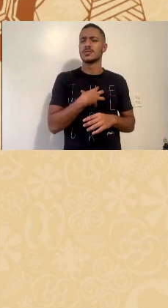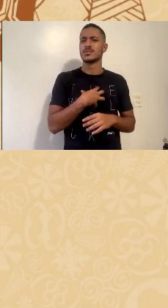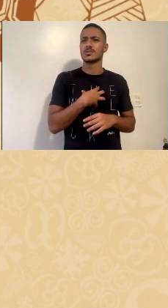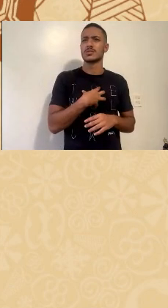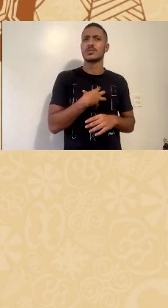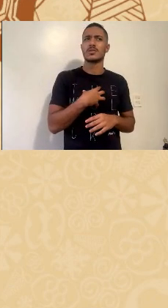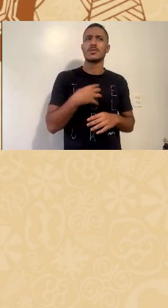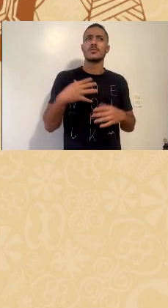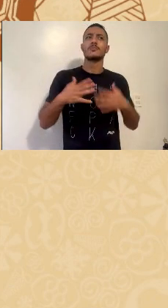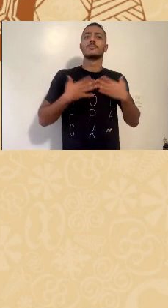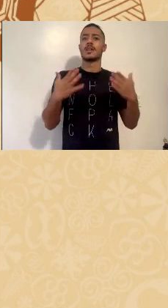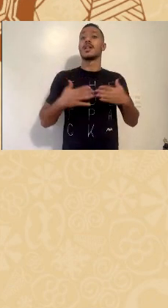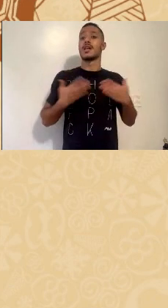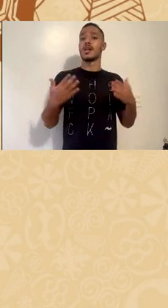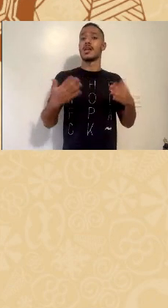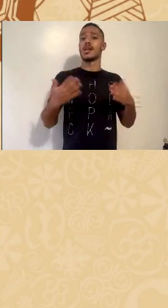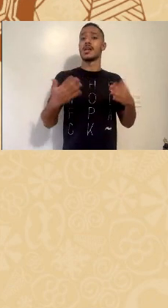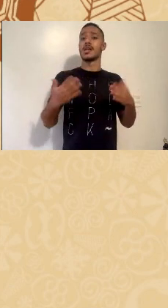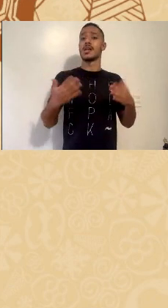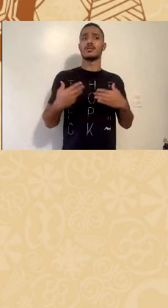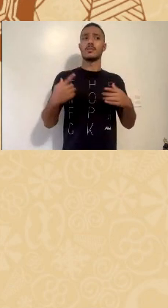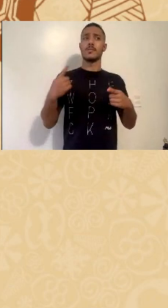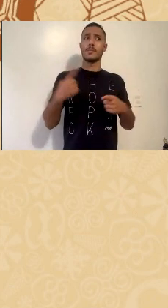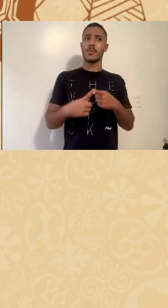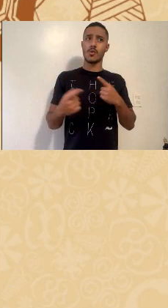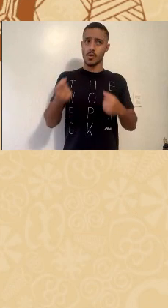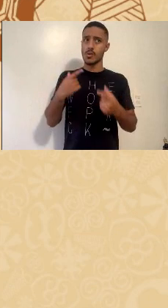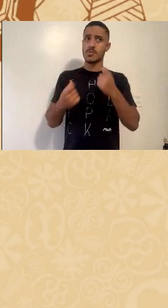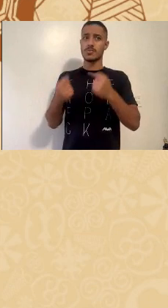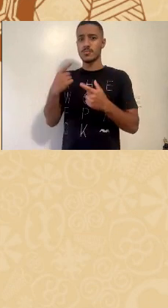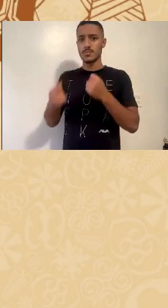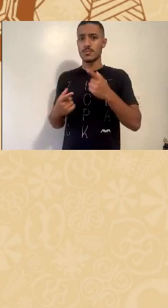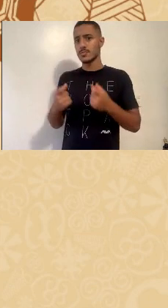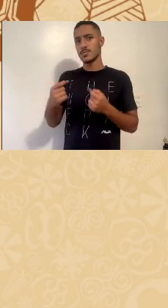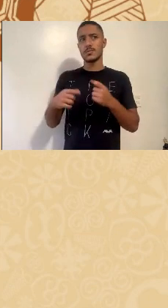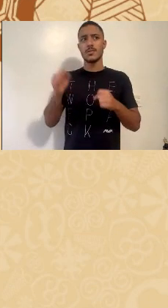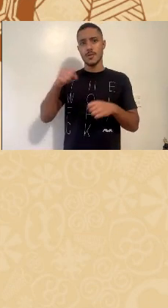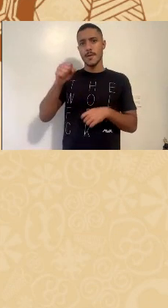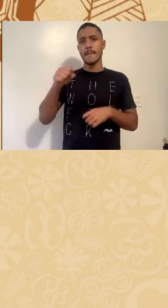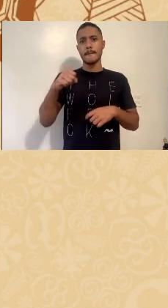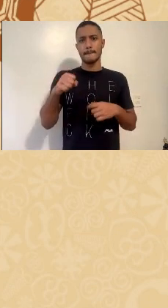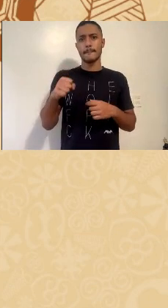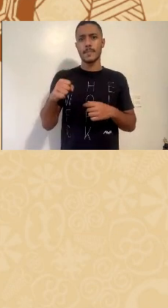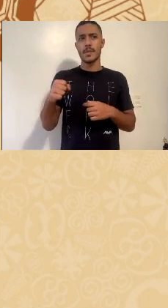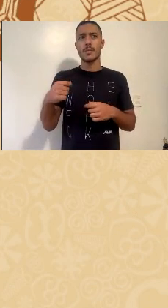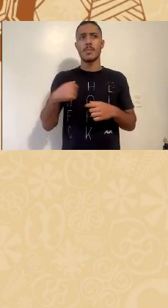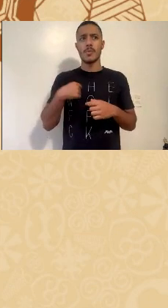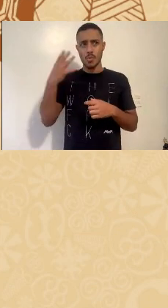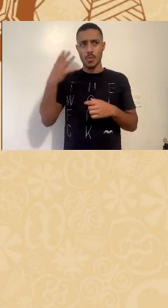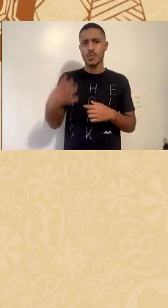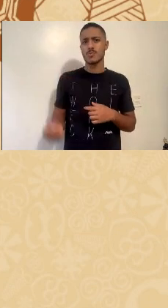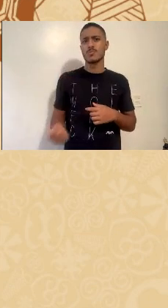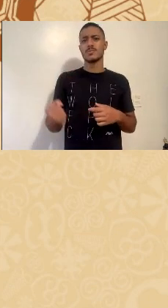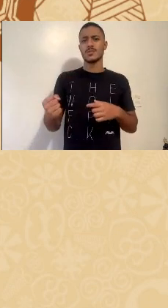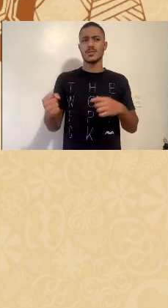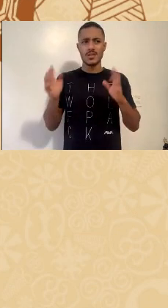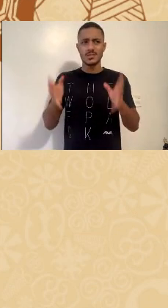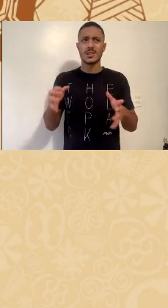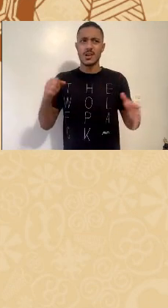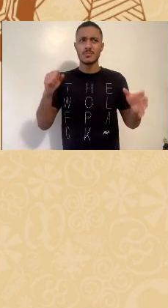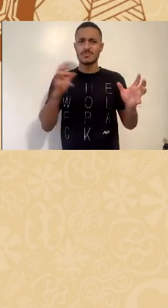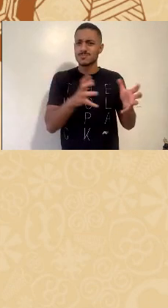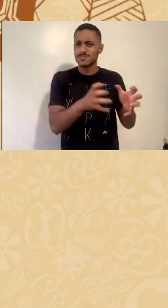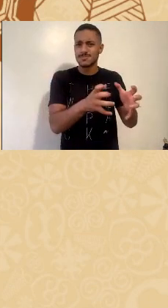eu tinha uns quantos sim, eu já coloquei meu corpo para defender um corpo negro, já briguei com a família, já,